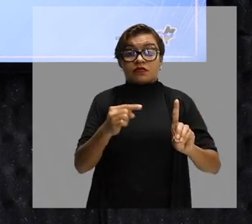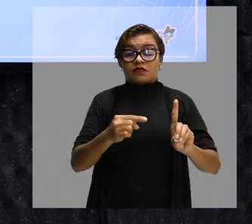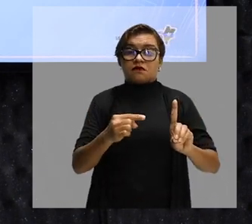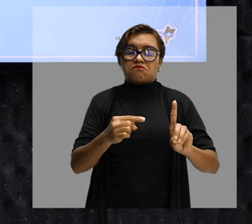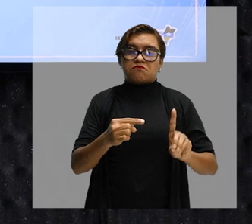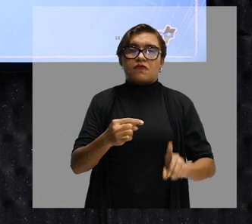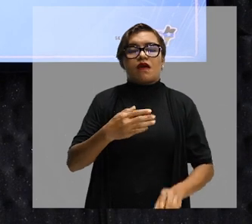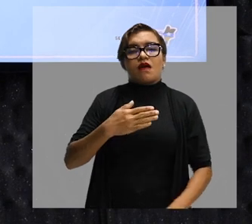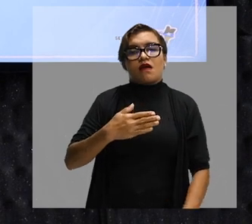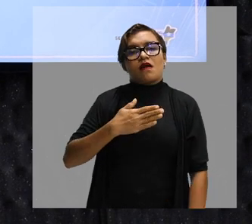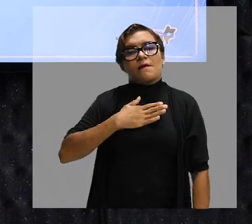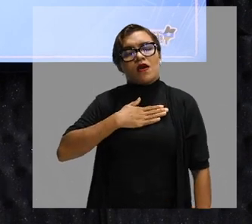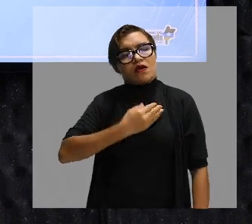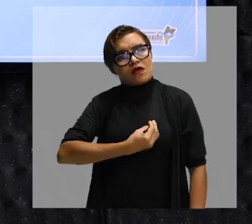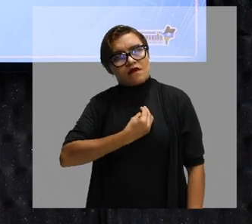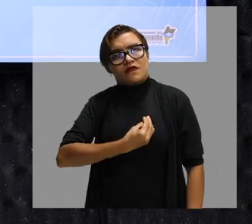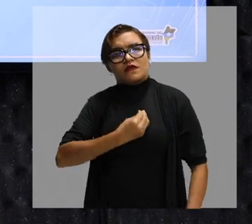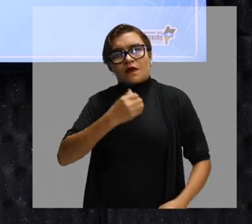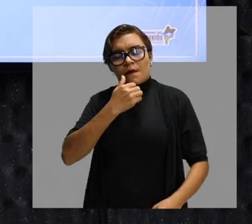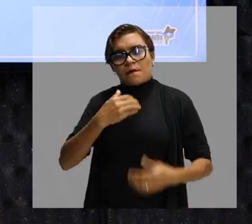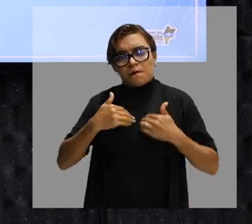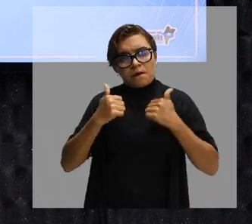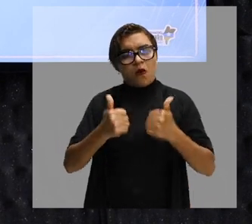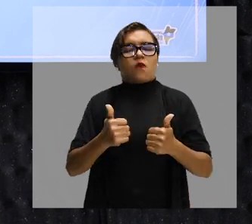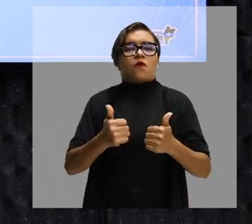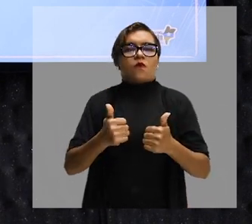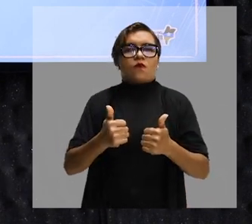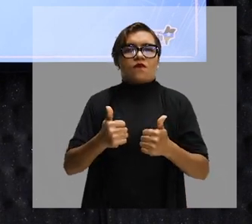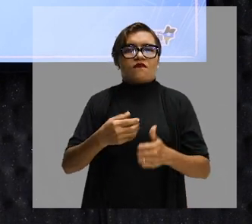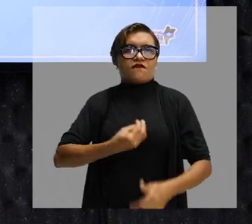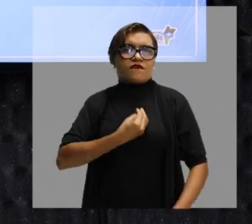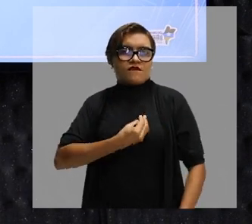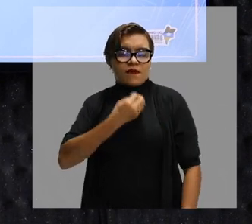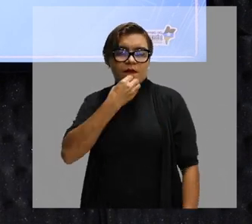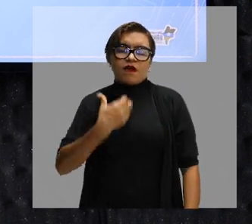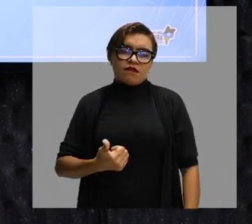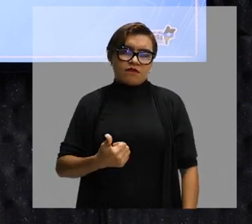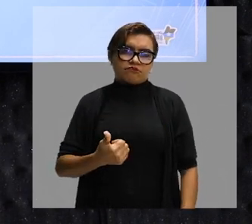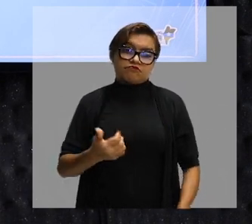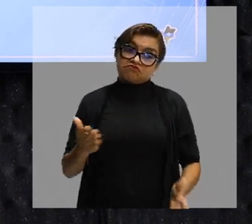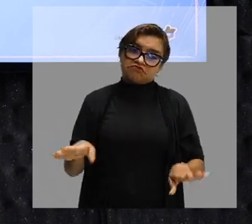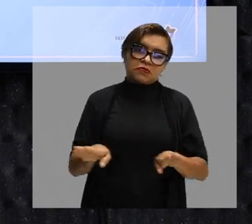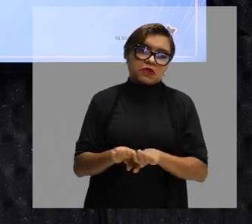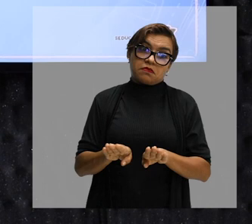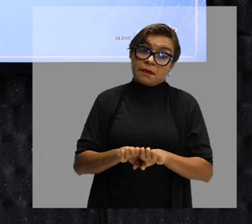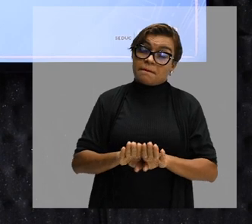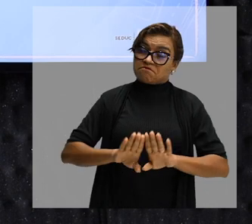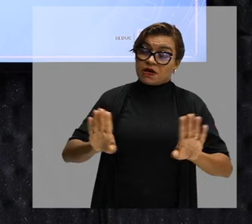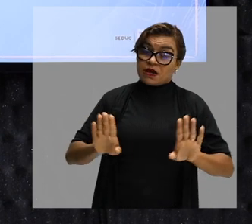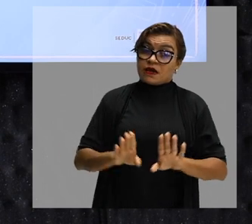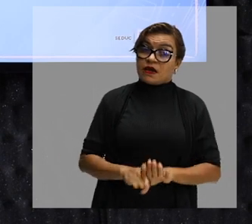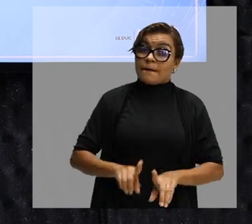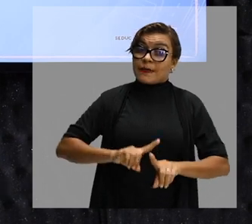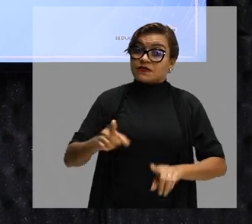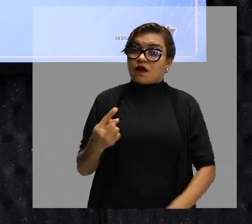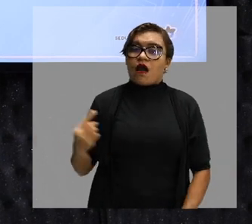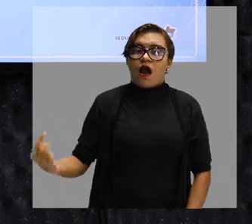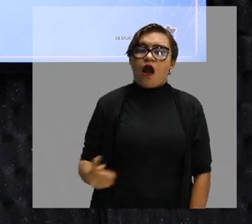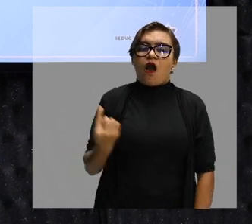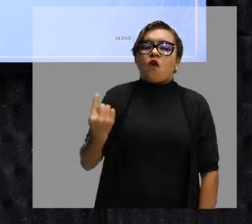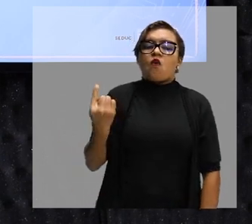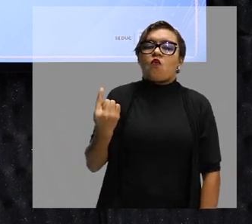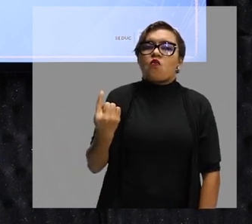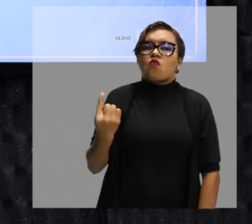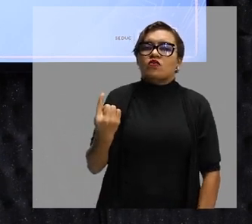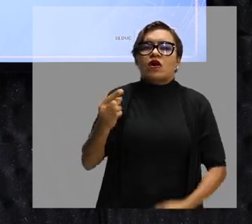bem-estar? Bom, aí também não traz uma noção clara de diferenciação. a única que apresenta, tá? Que traz para a